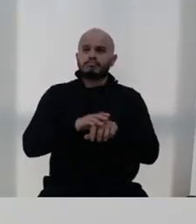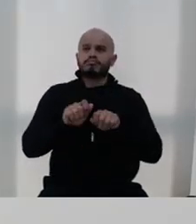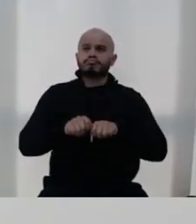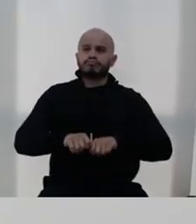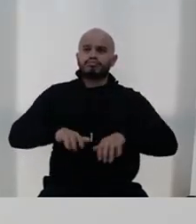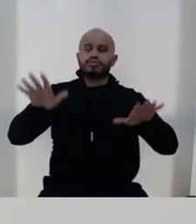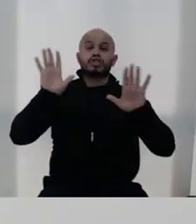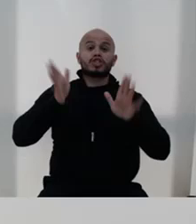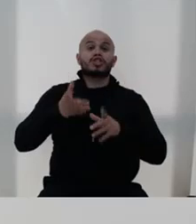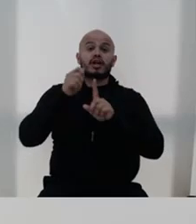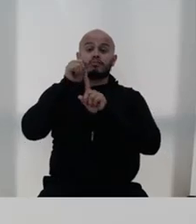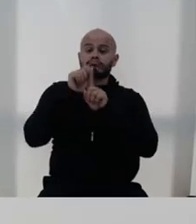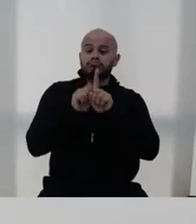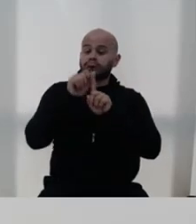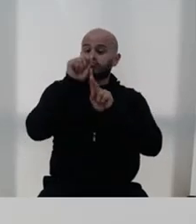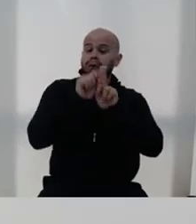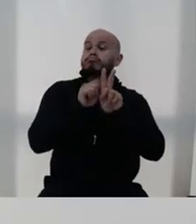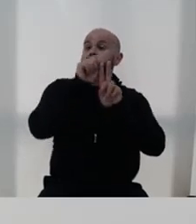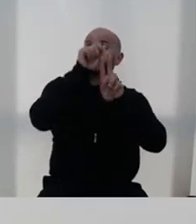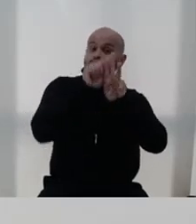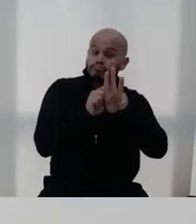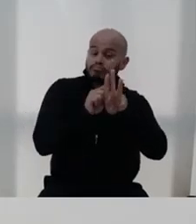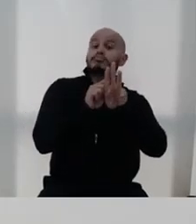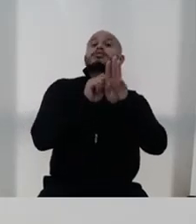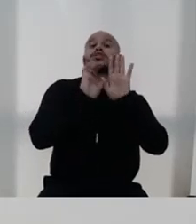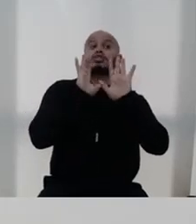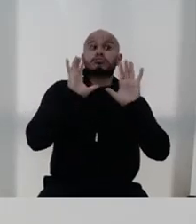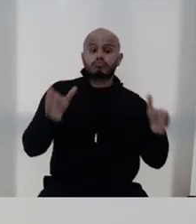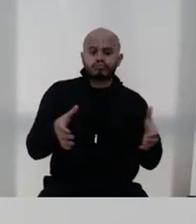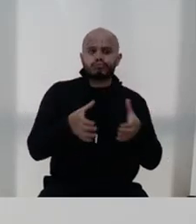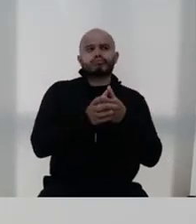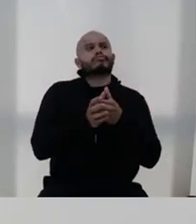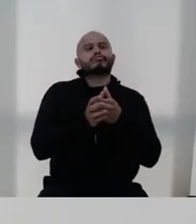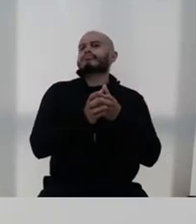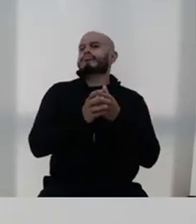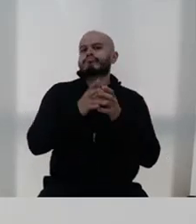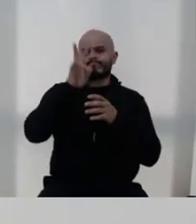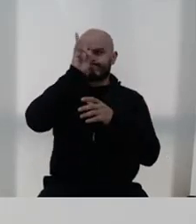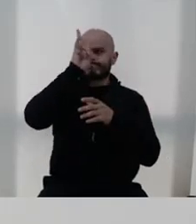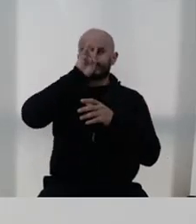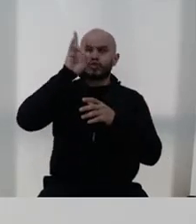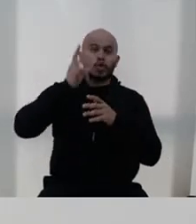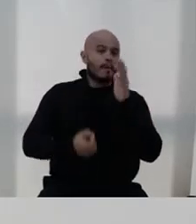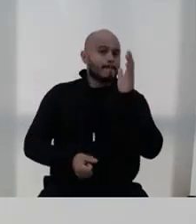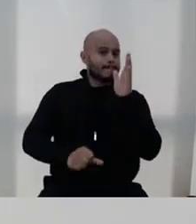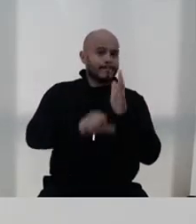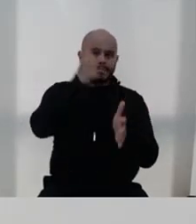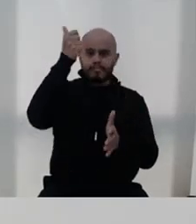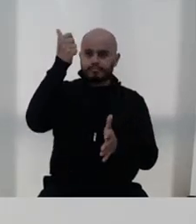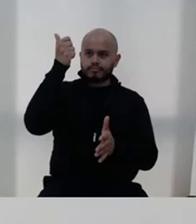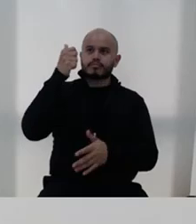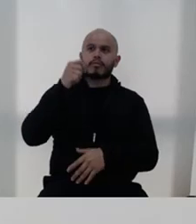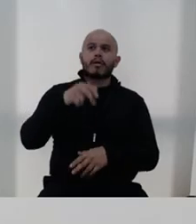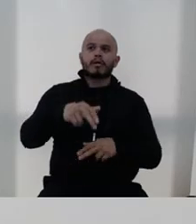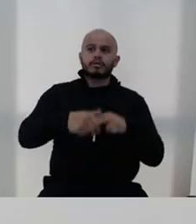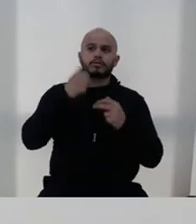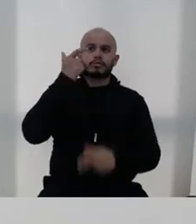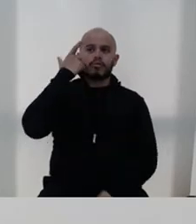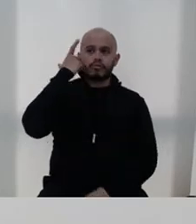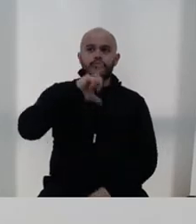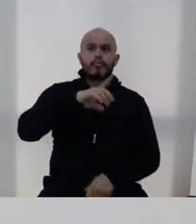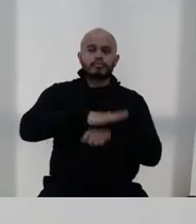completamos 3 meses desse comitê, que é histórico entre as defensorias públicas do Brasil. Pela primeira vez, a gente institui um